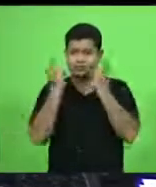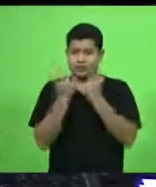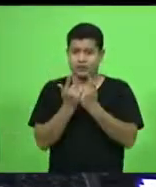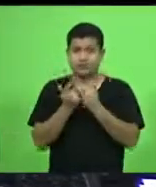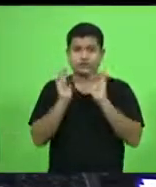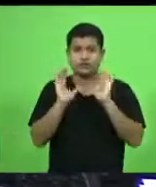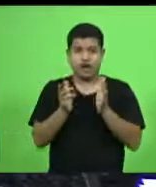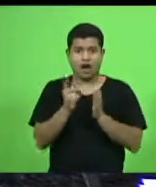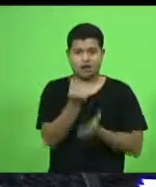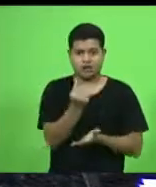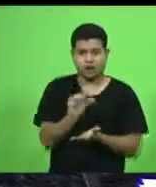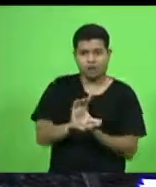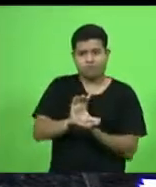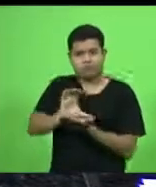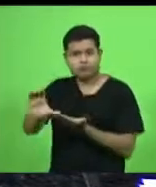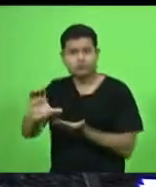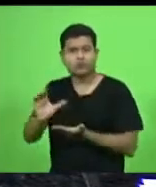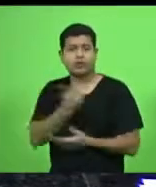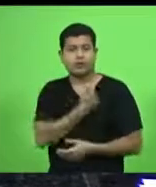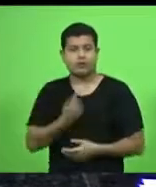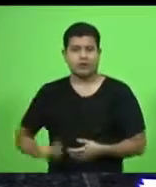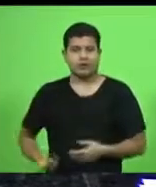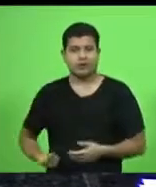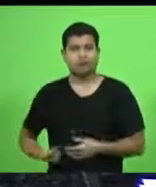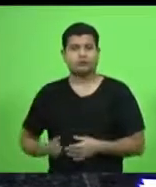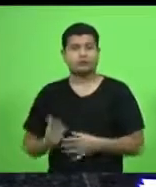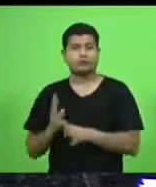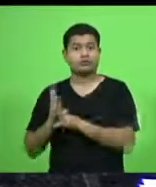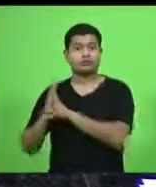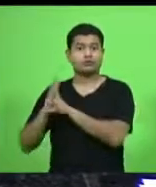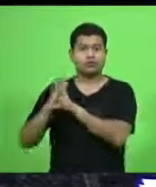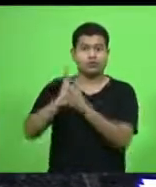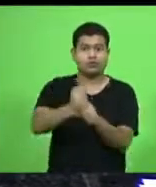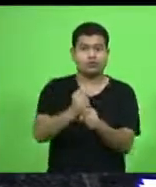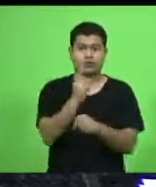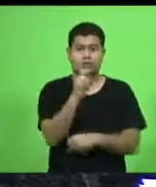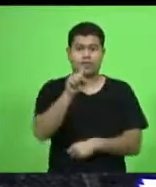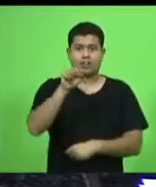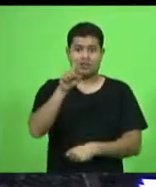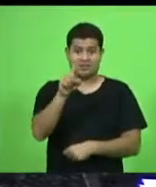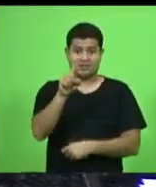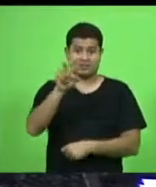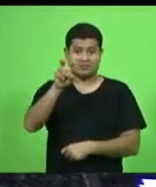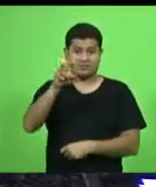cofres do Estado 153 milhões de reais.